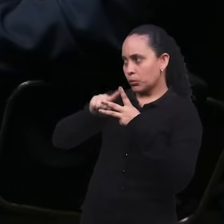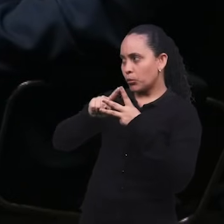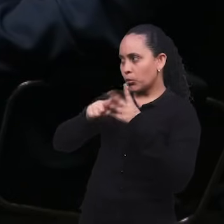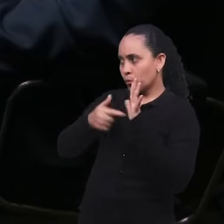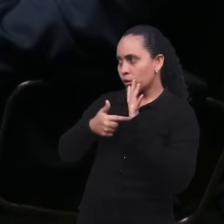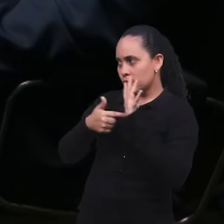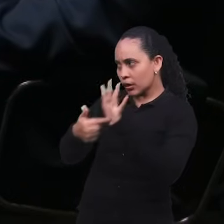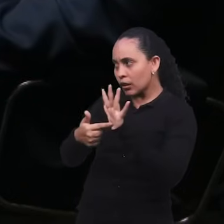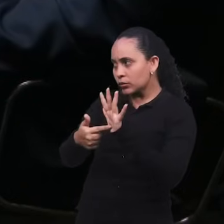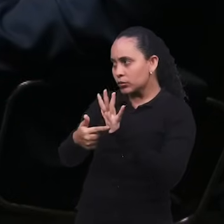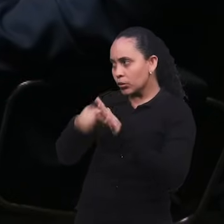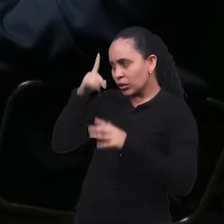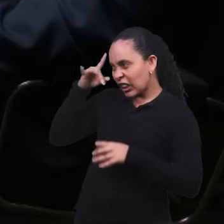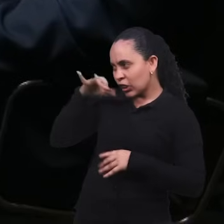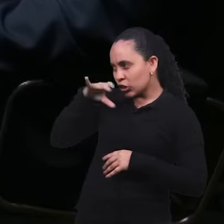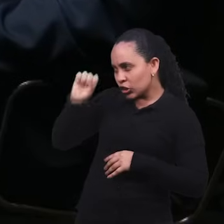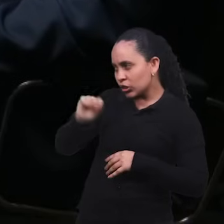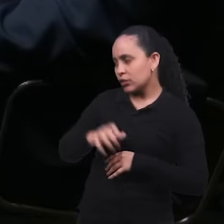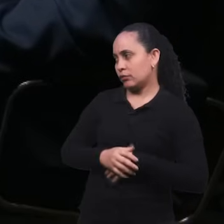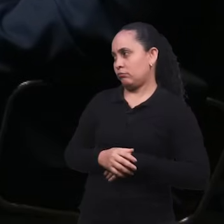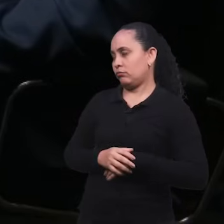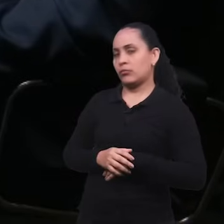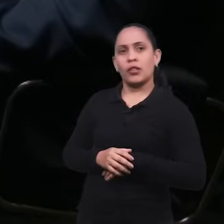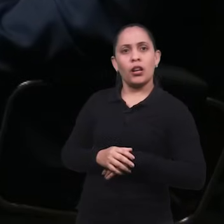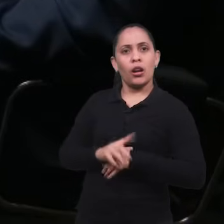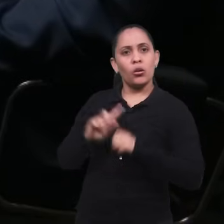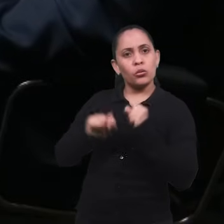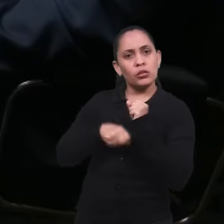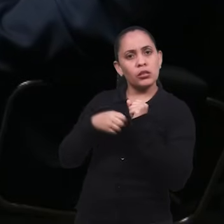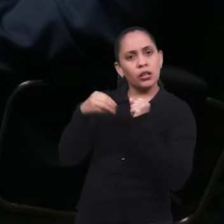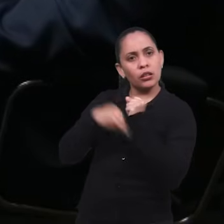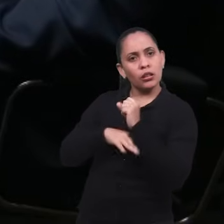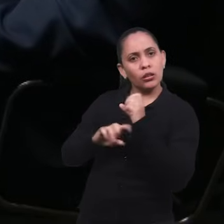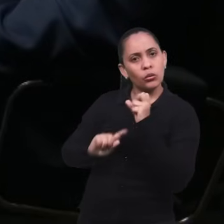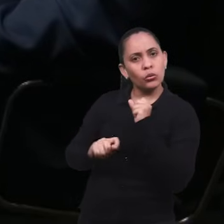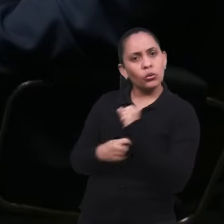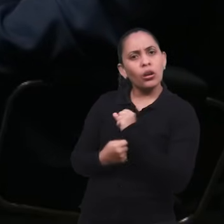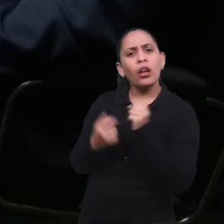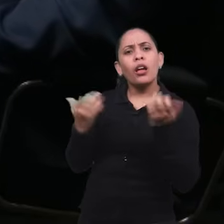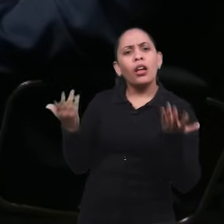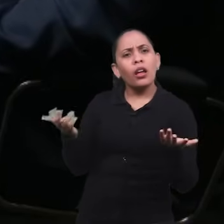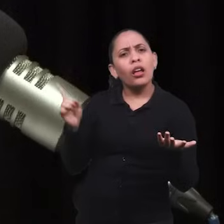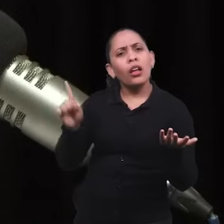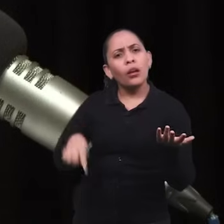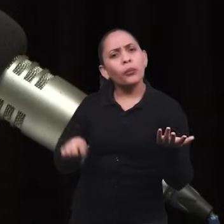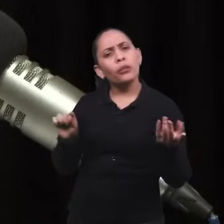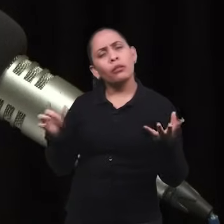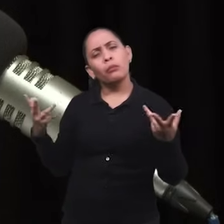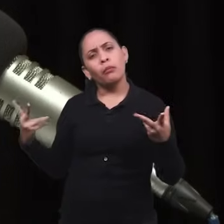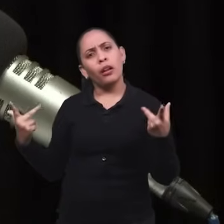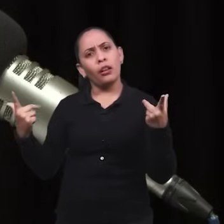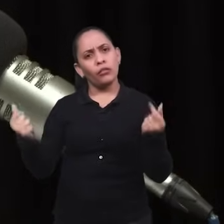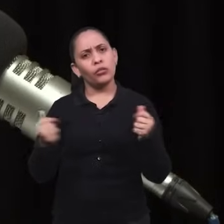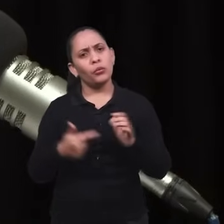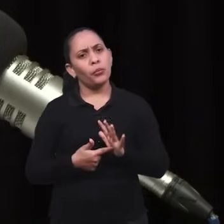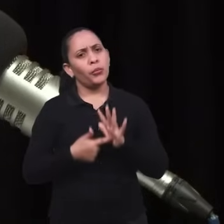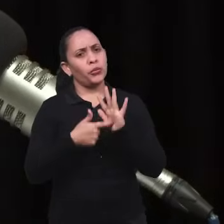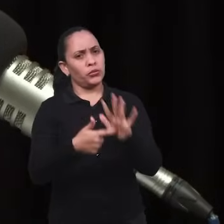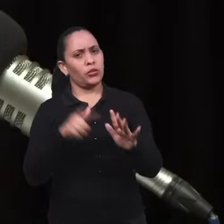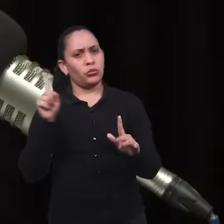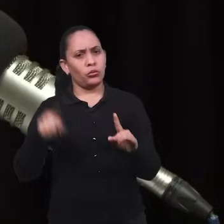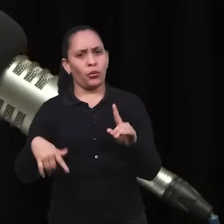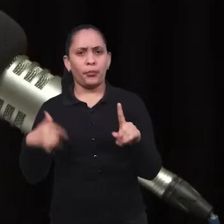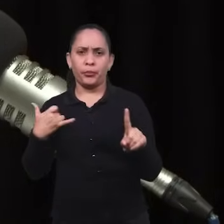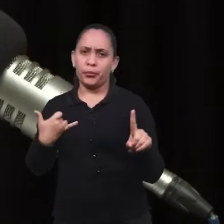dias e do segredo, do enigma, do mistério, isso é maravilhoso, né? Do ponto de vista